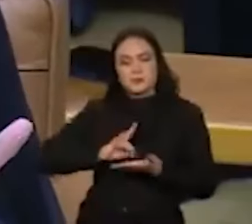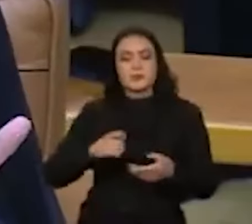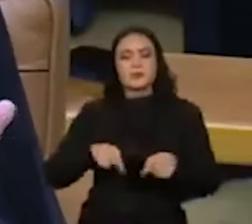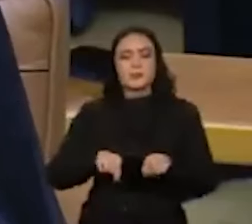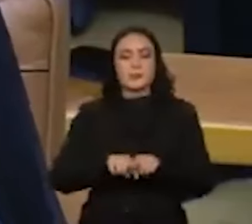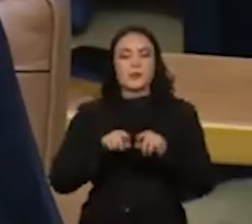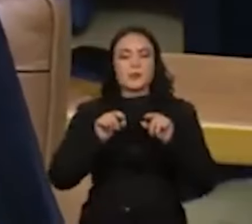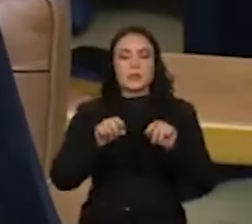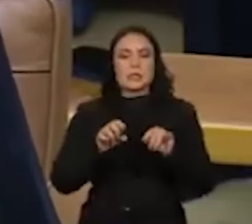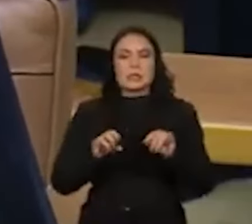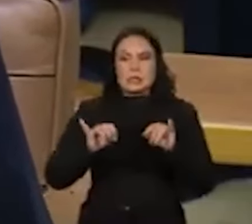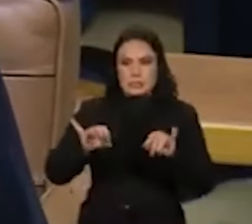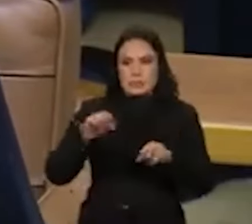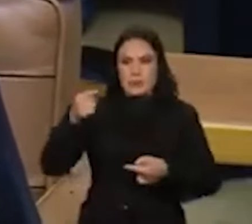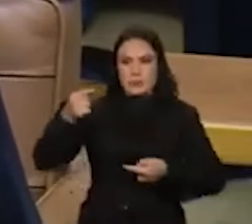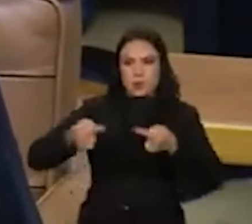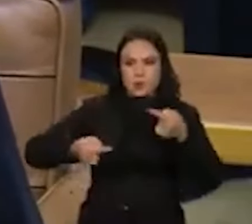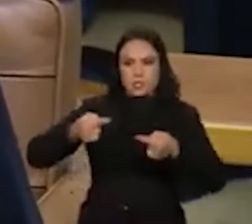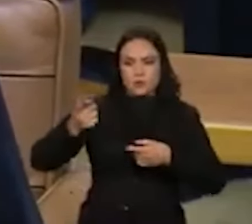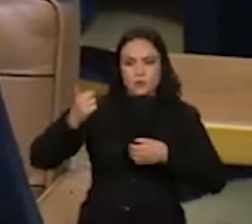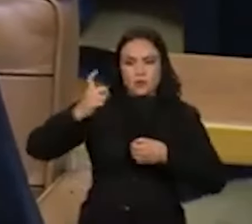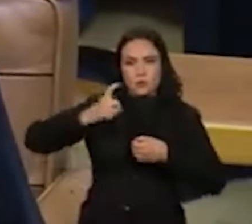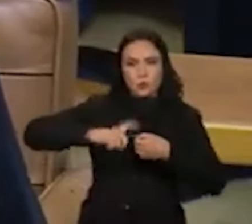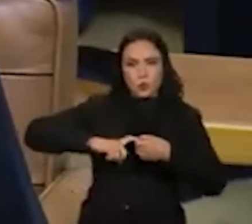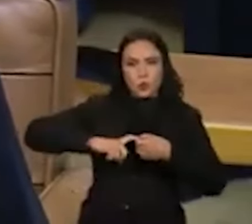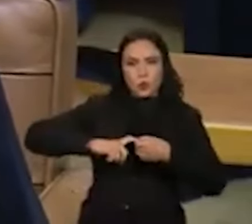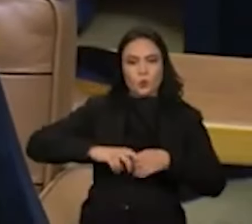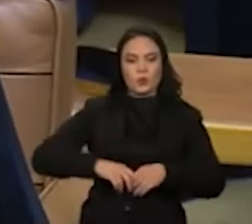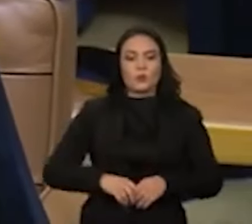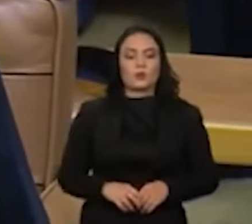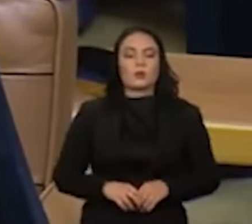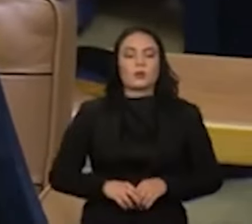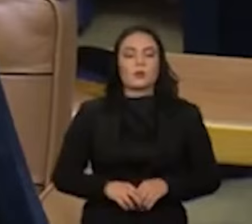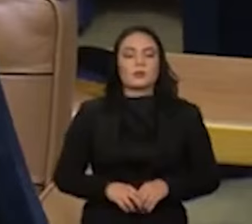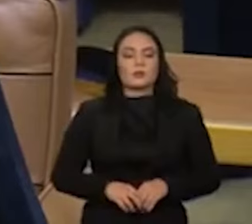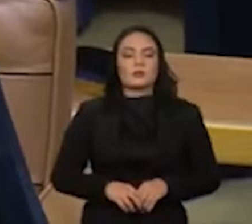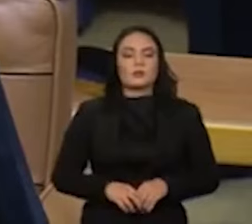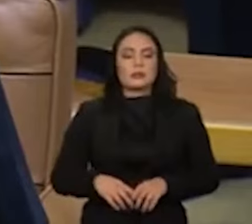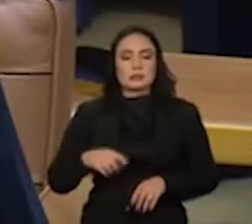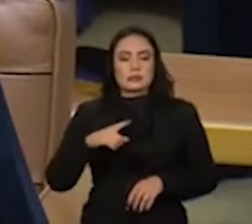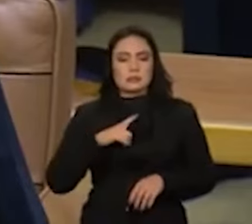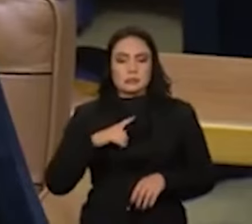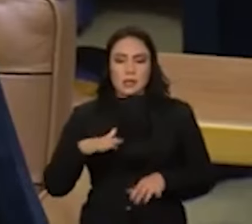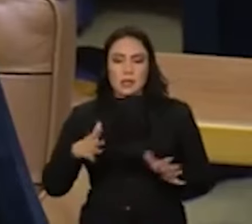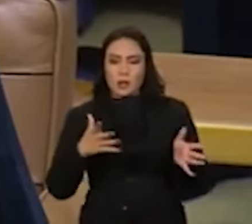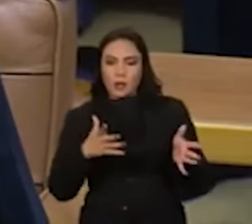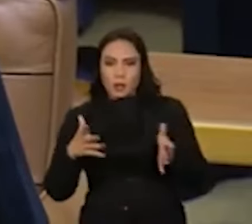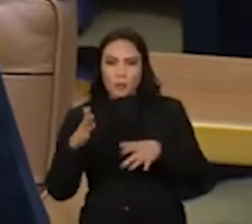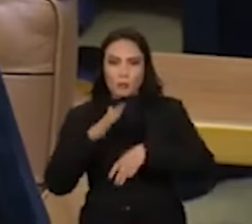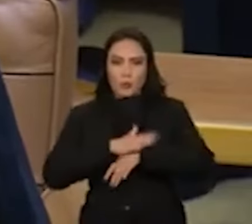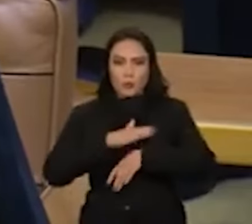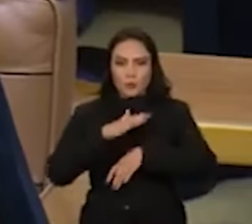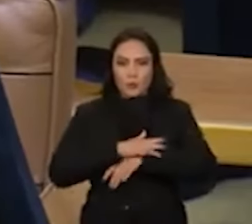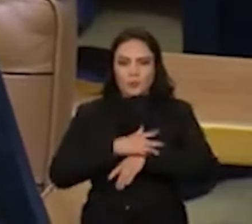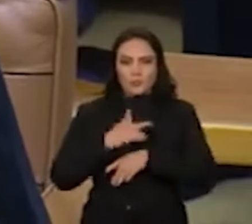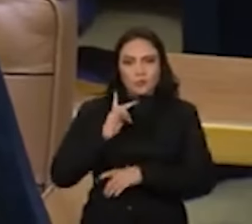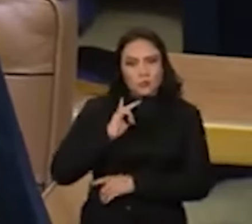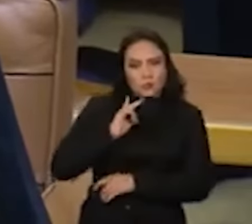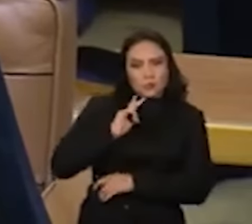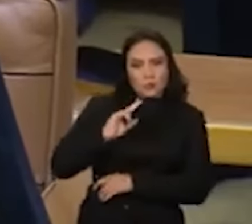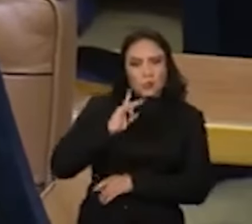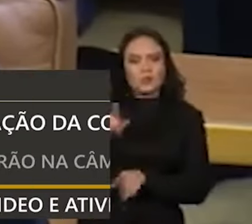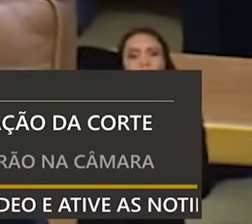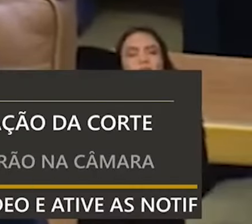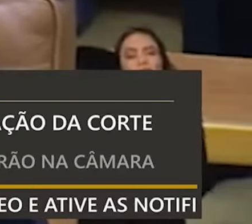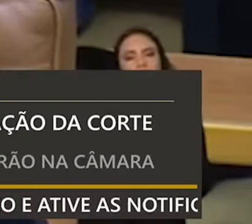democracia. Se a política voltou a respirar ares de normalidade, isto também